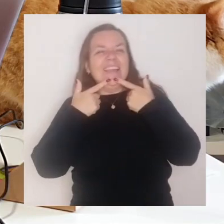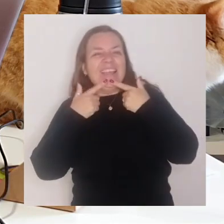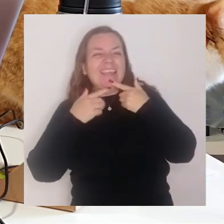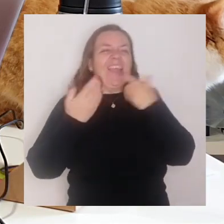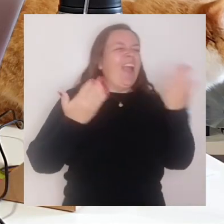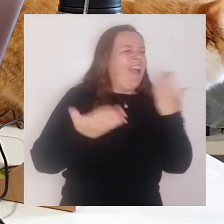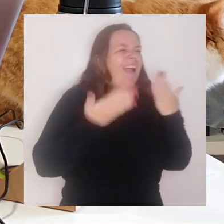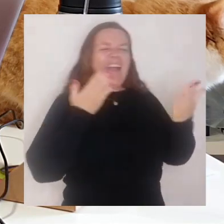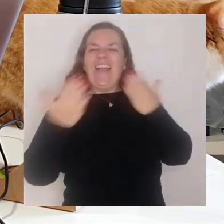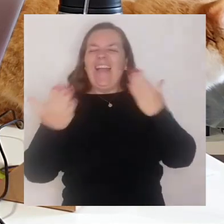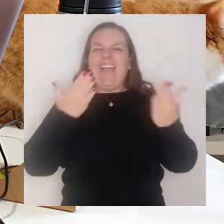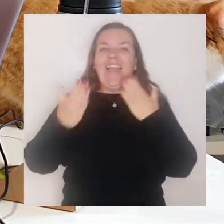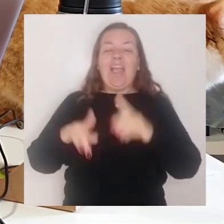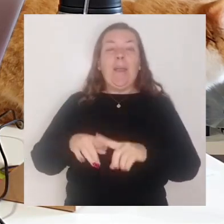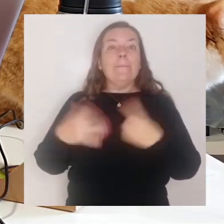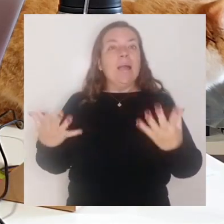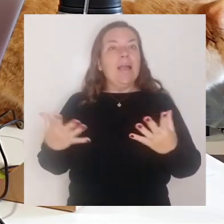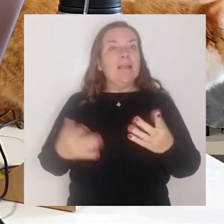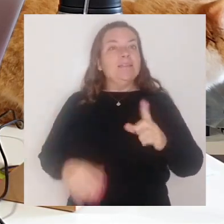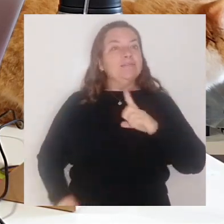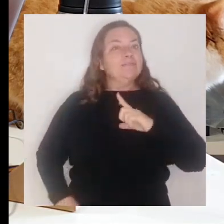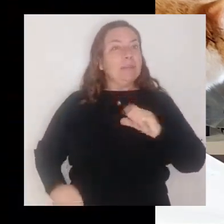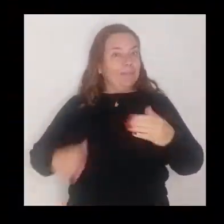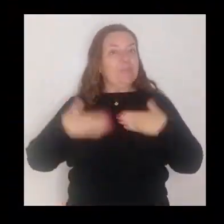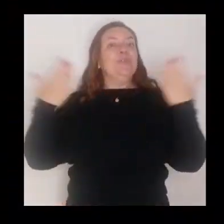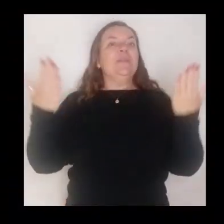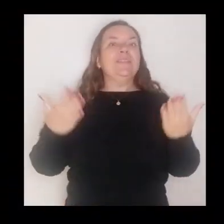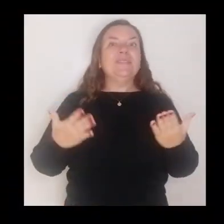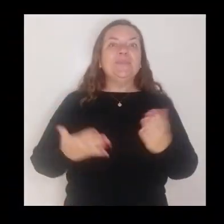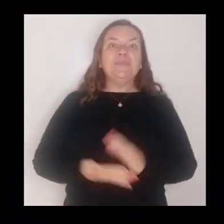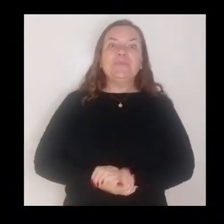eles conversam, mas aí tem uma surpresa.